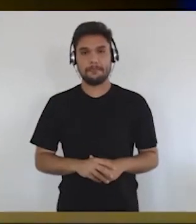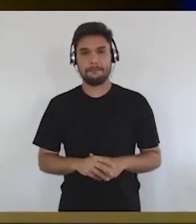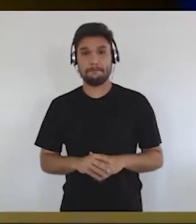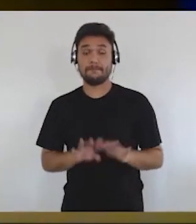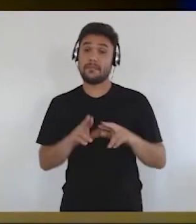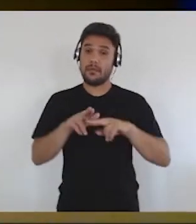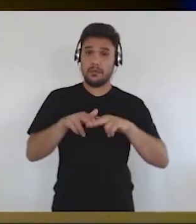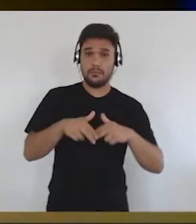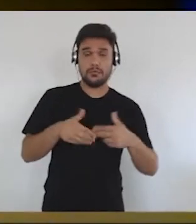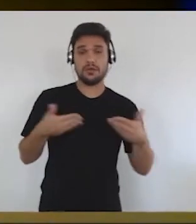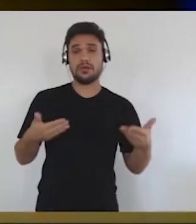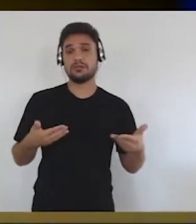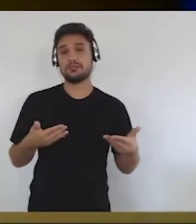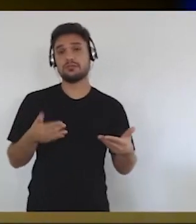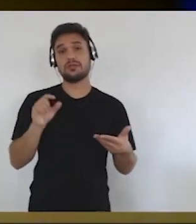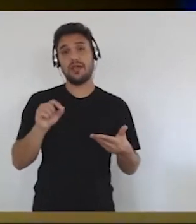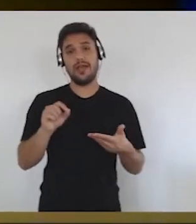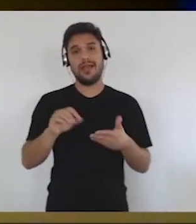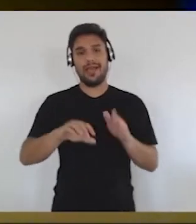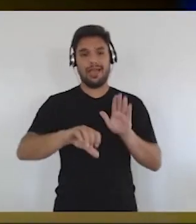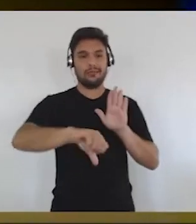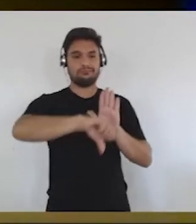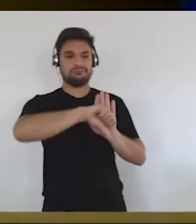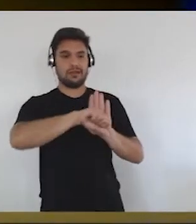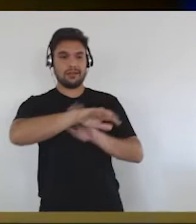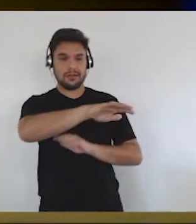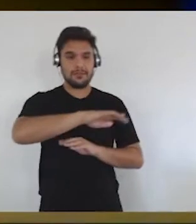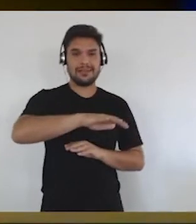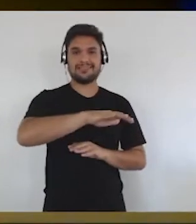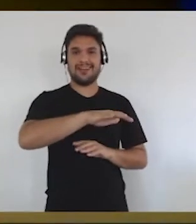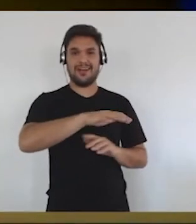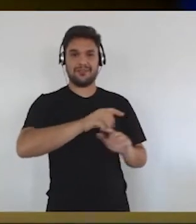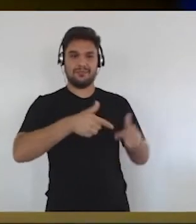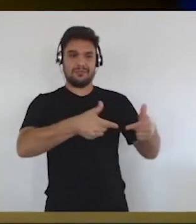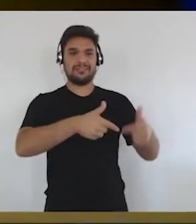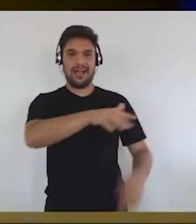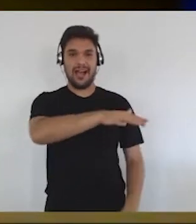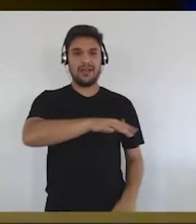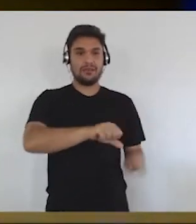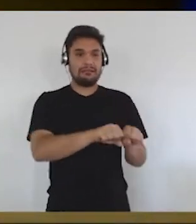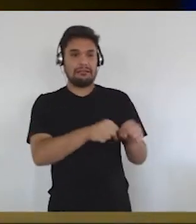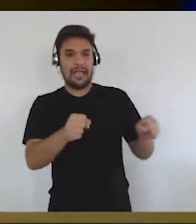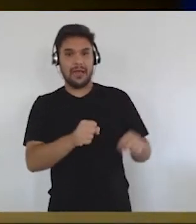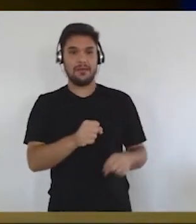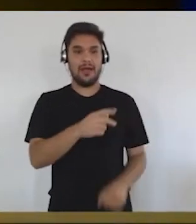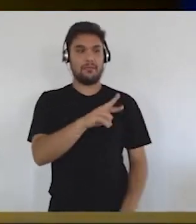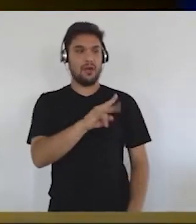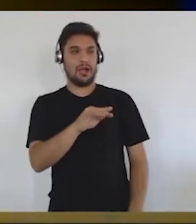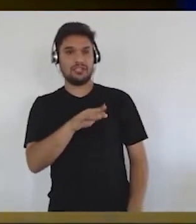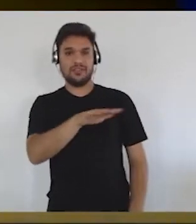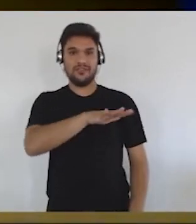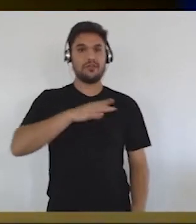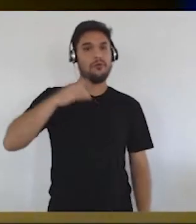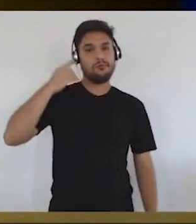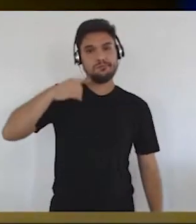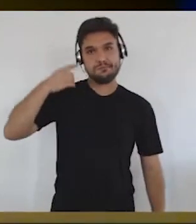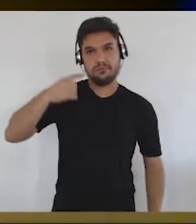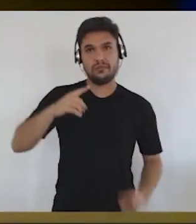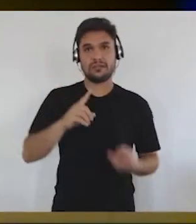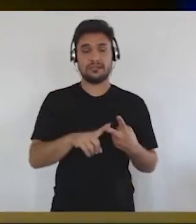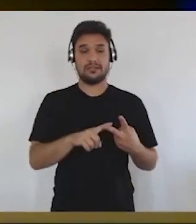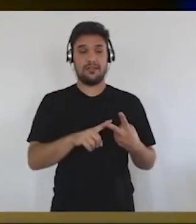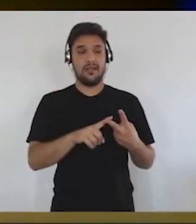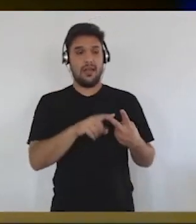nesse sentido, né, a criminalização dos atos que violam as prerrogativas da advocacia,